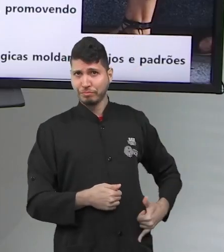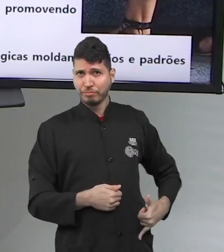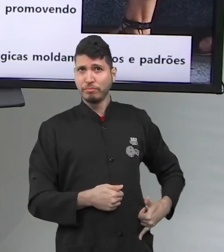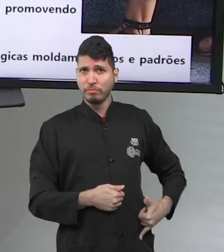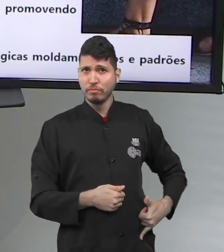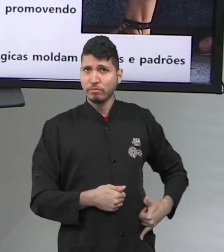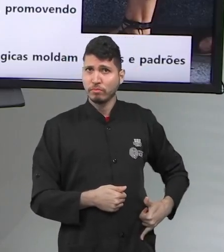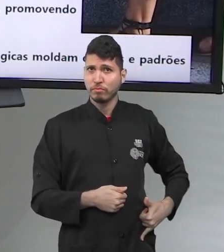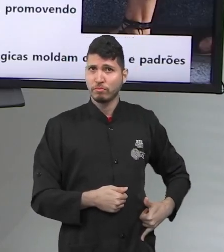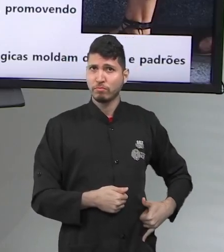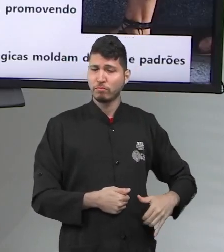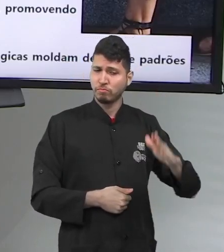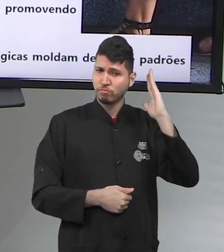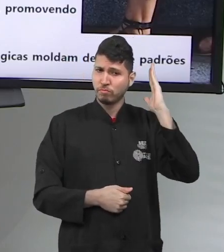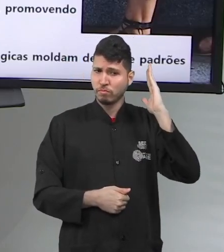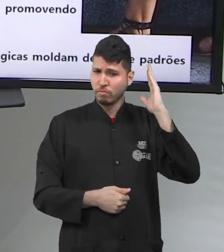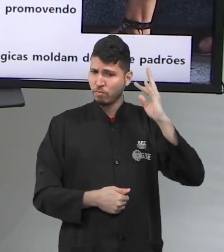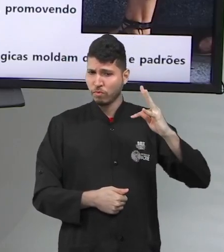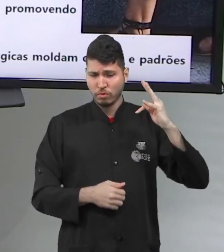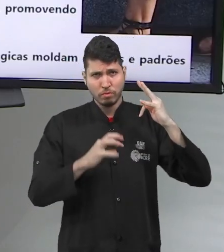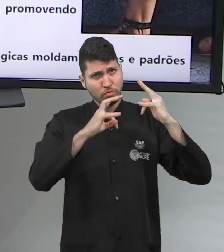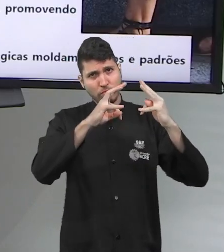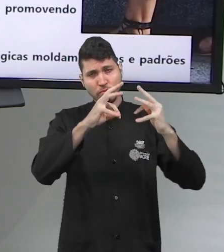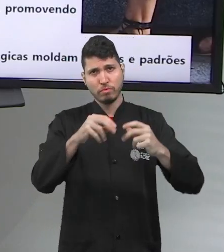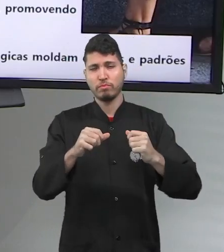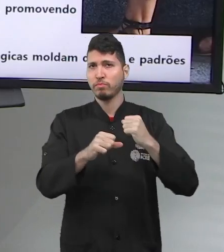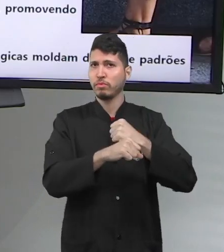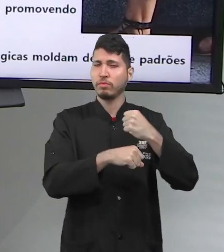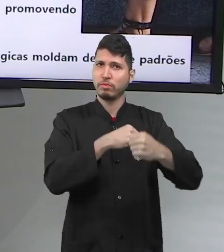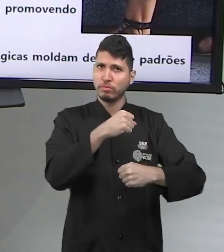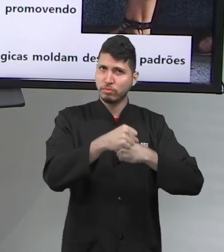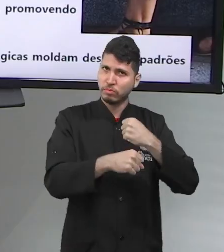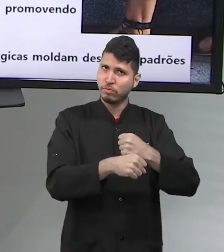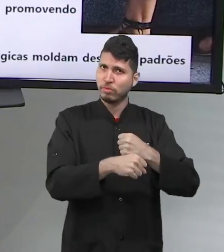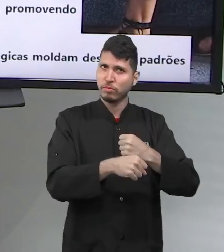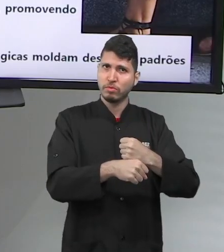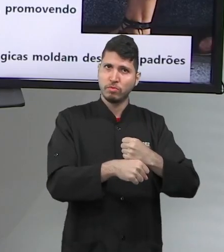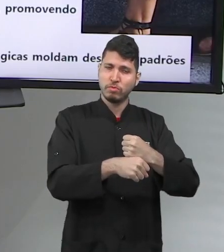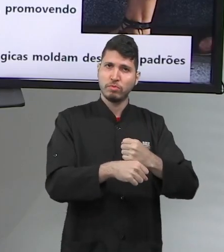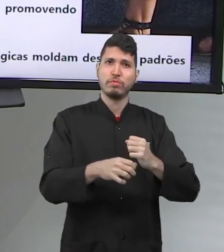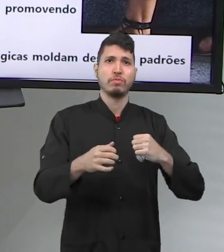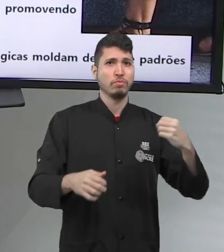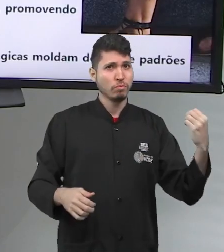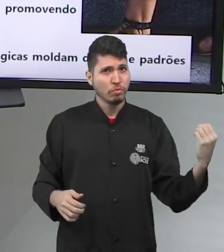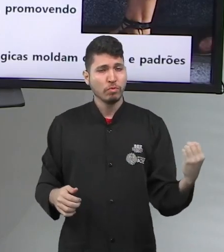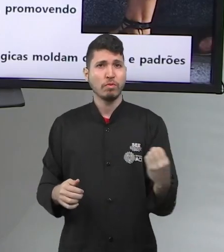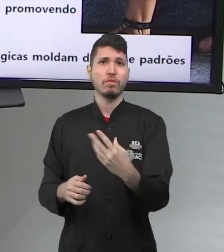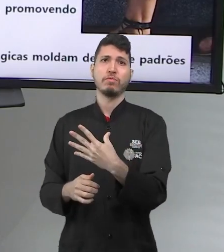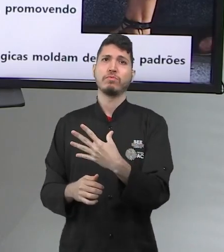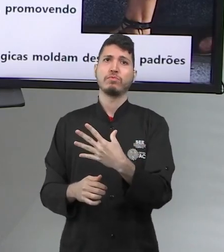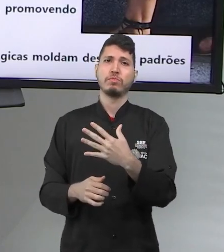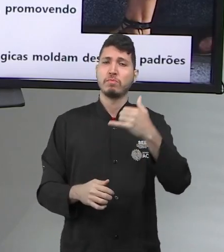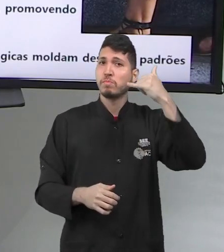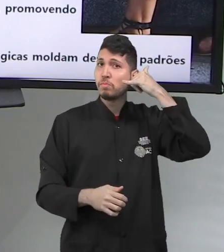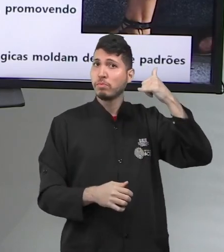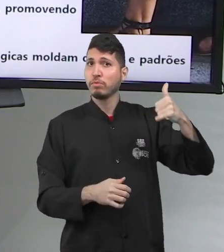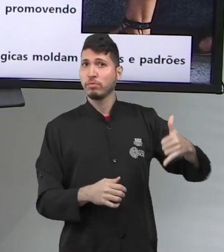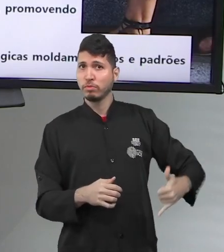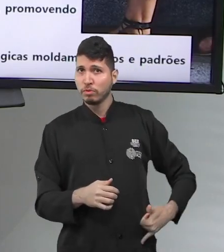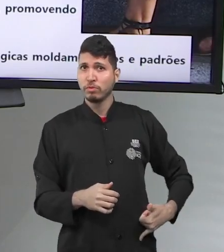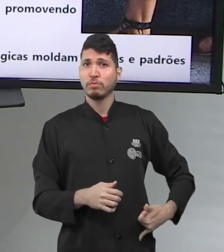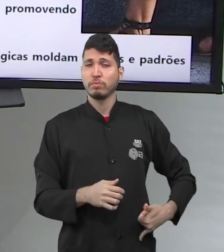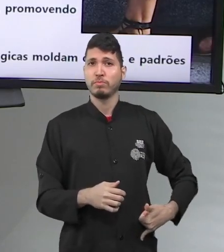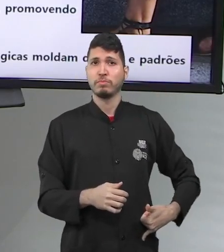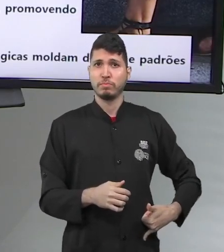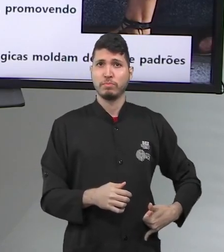A cada ano, as grandes marcas, elas lançam novos aparelhos. E aí